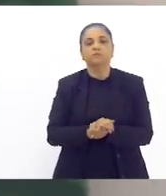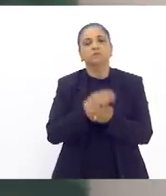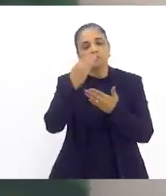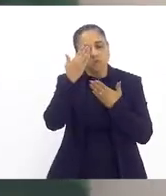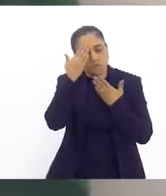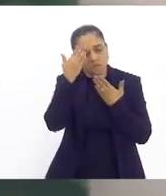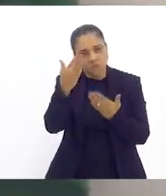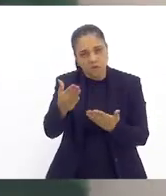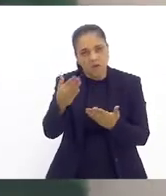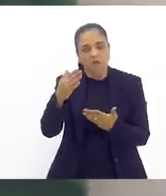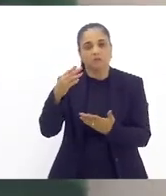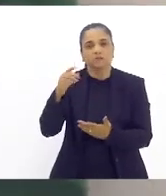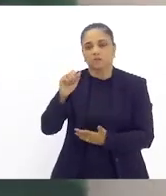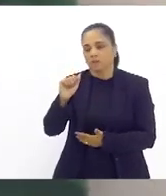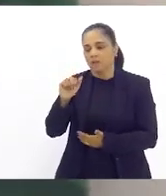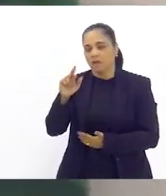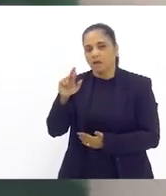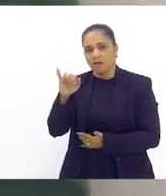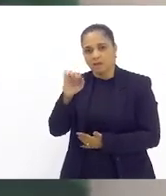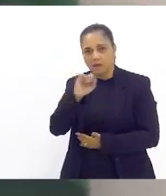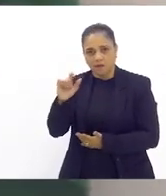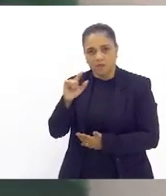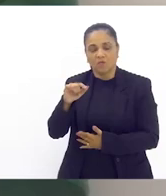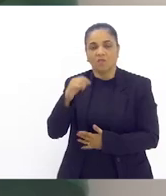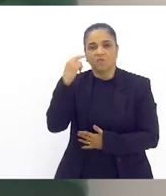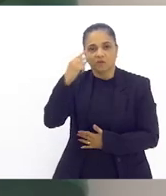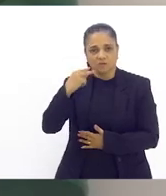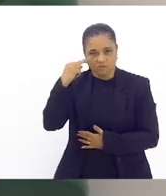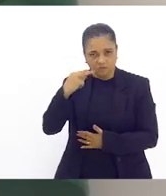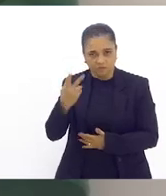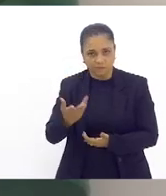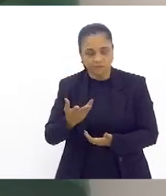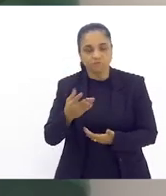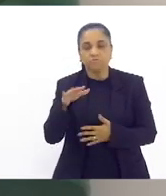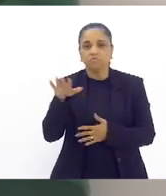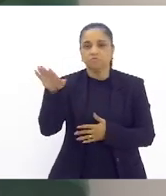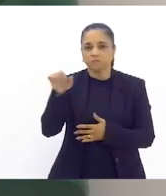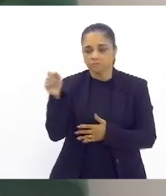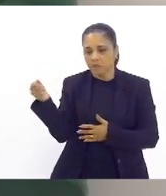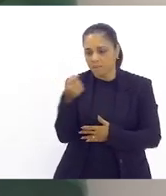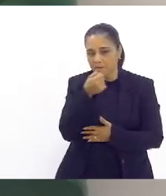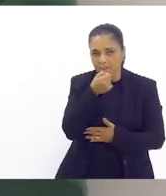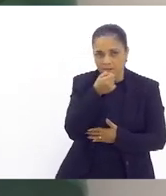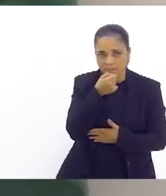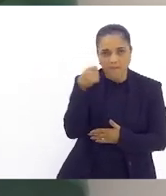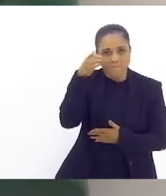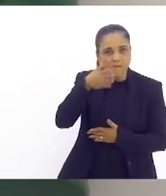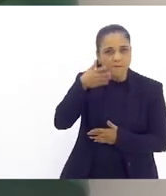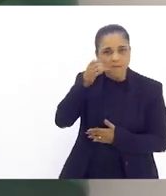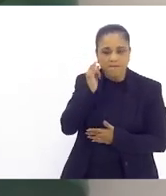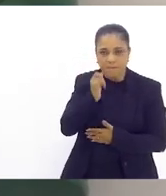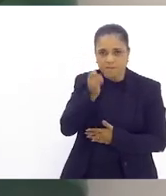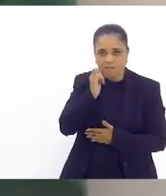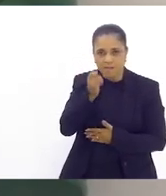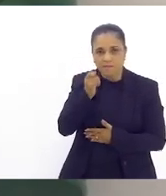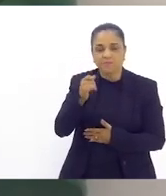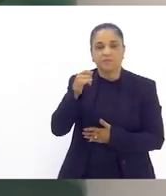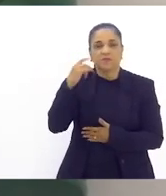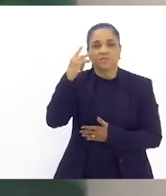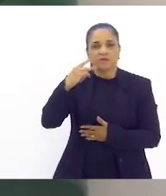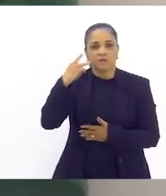Leal vereador de São João da Barra gostaria de chamar para fazer o uso da palavra ao Vereador Rafael Branco